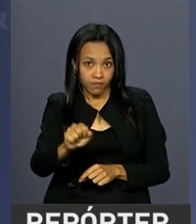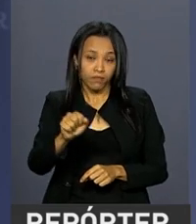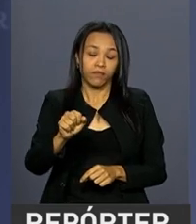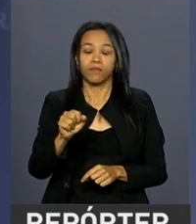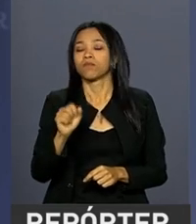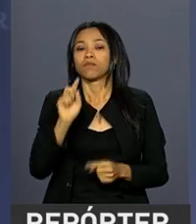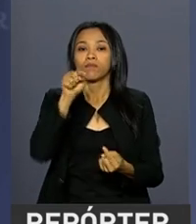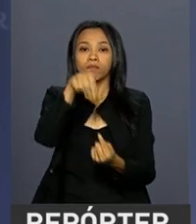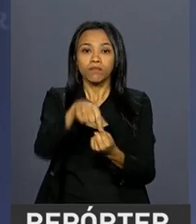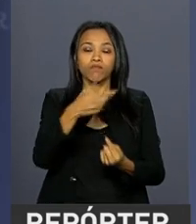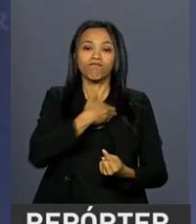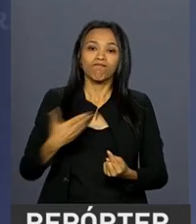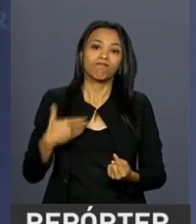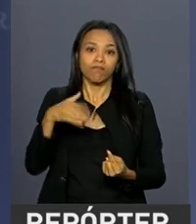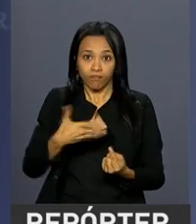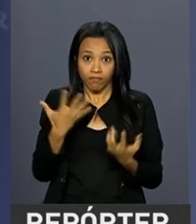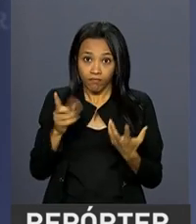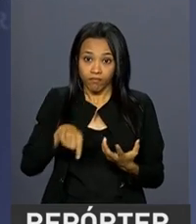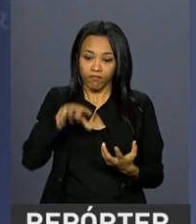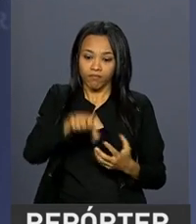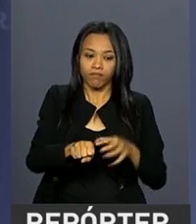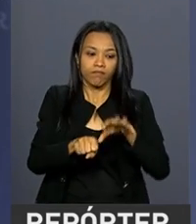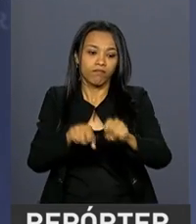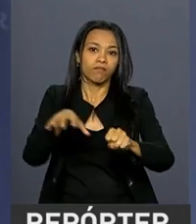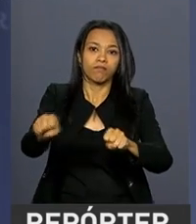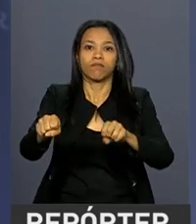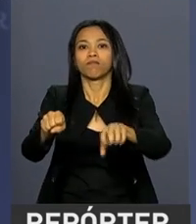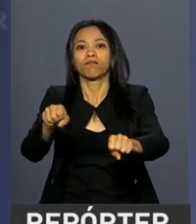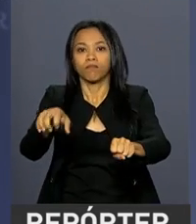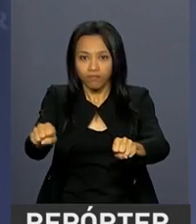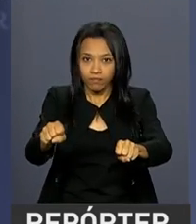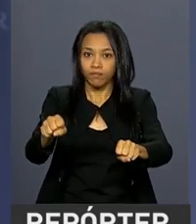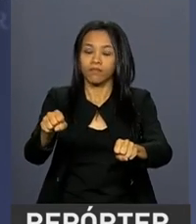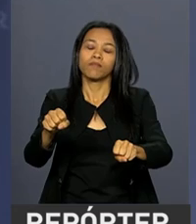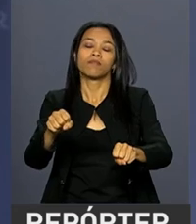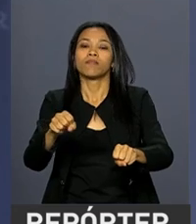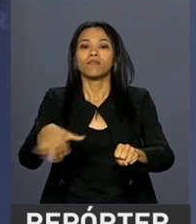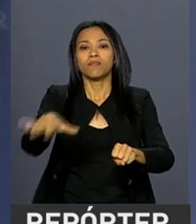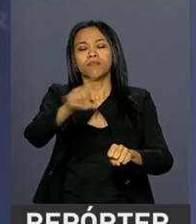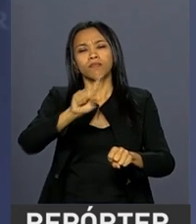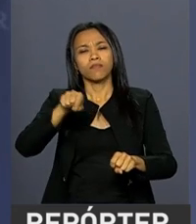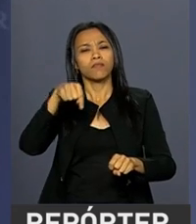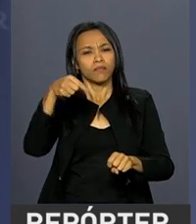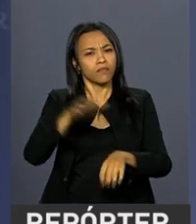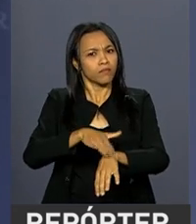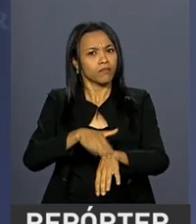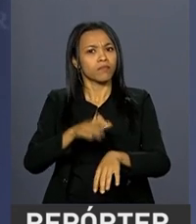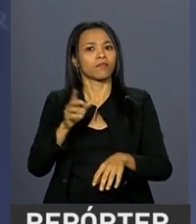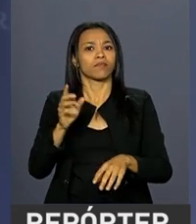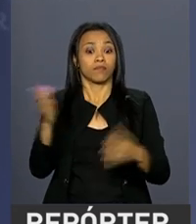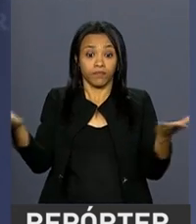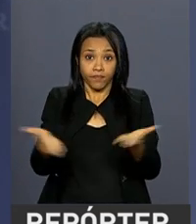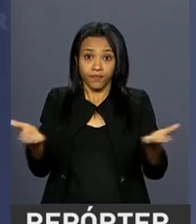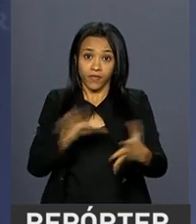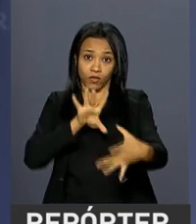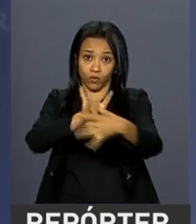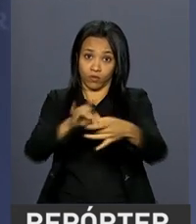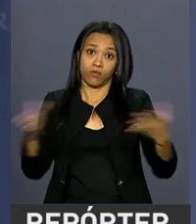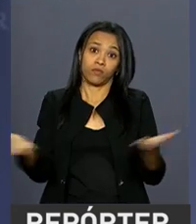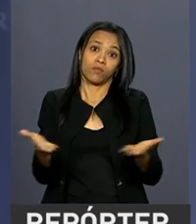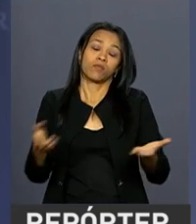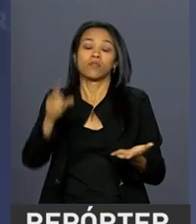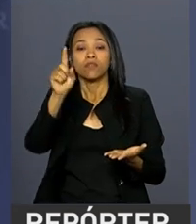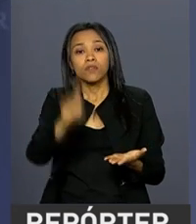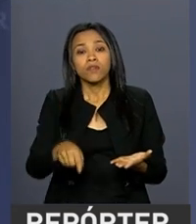sentido da ocupação da Amazônia e por isso muitas áreas acabaram sendo ocupadas naquele momento o momento atual é o